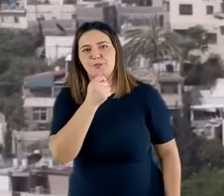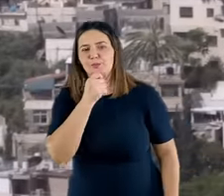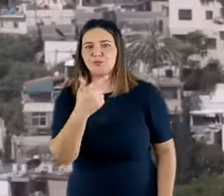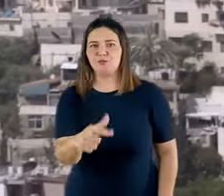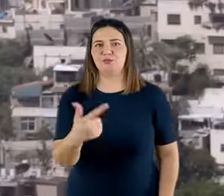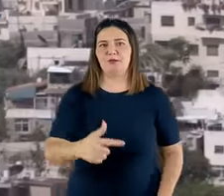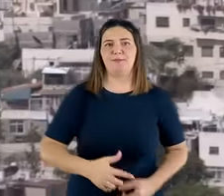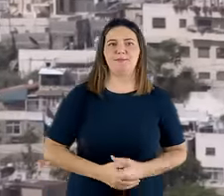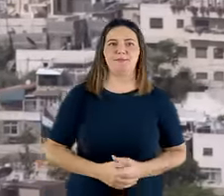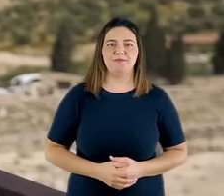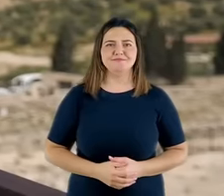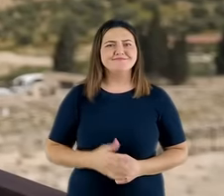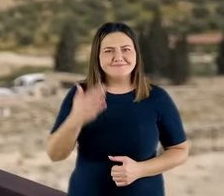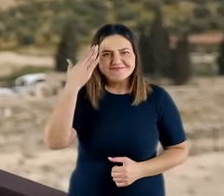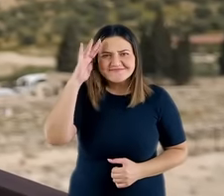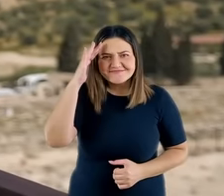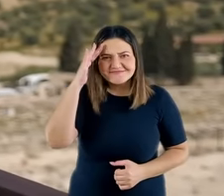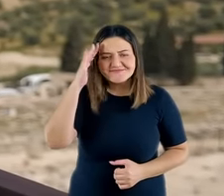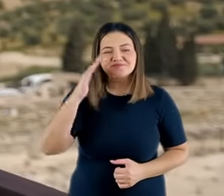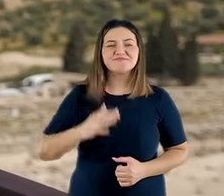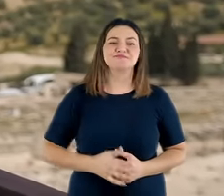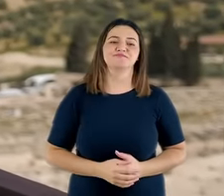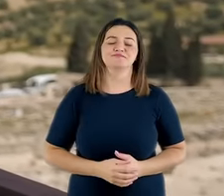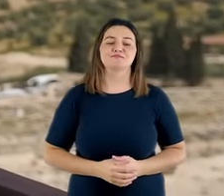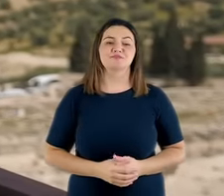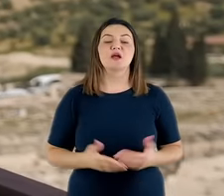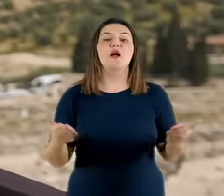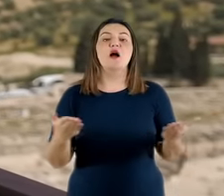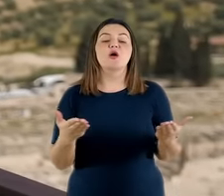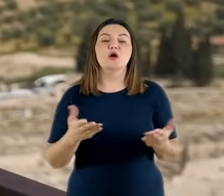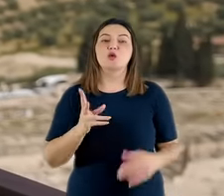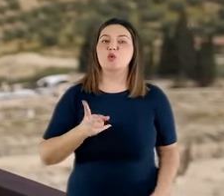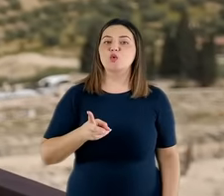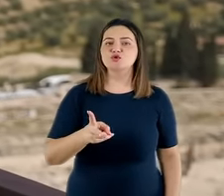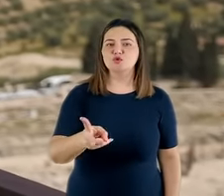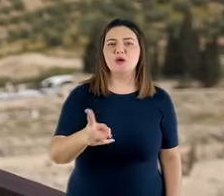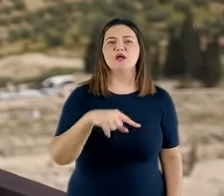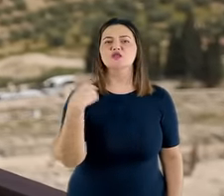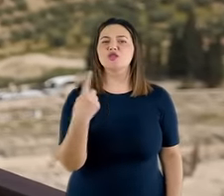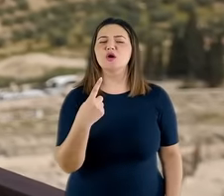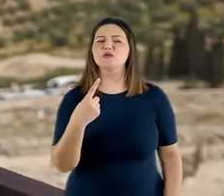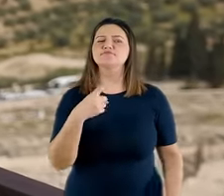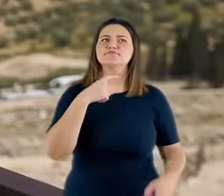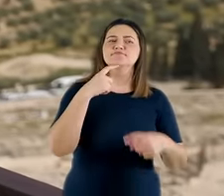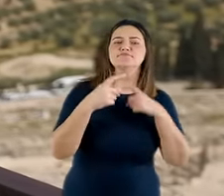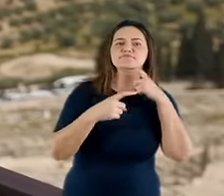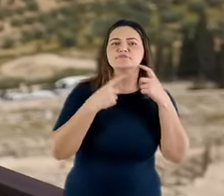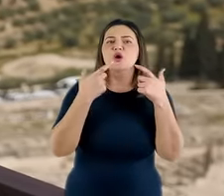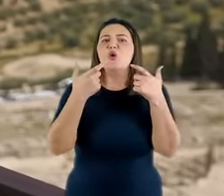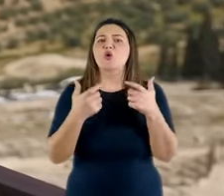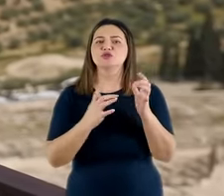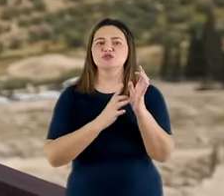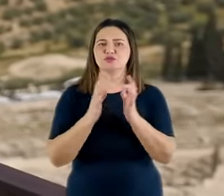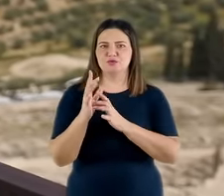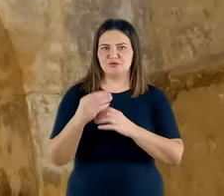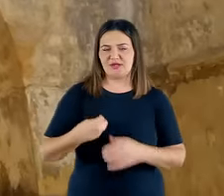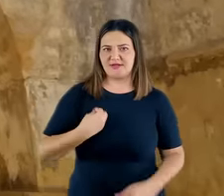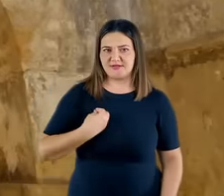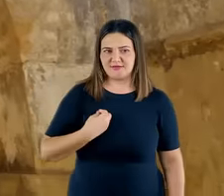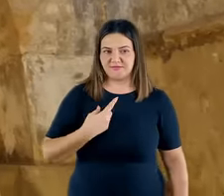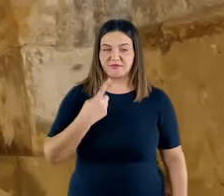não posso marcar com um X. Você entendeu? Agora vamos continuar a nossa indagação dos locais onde Jesus